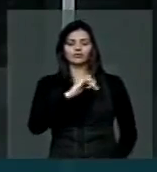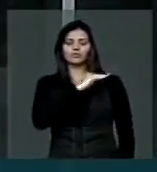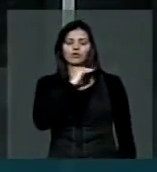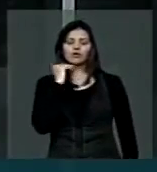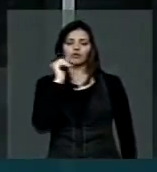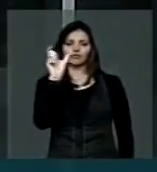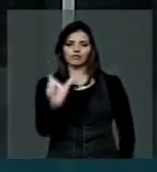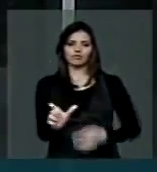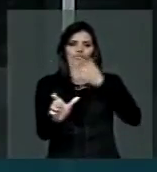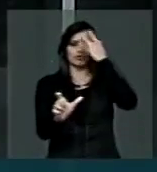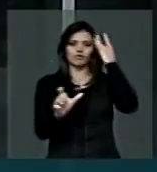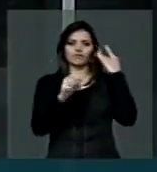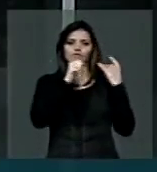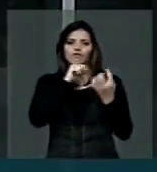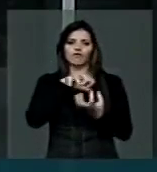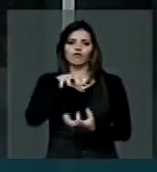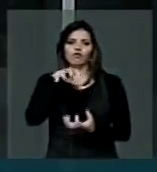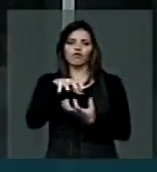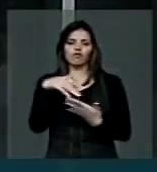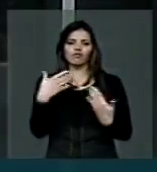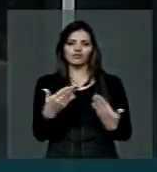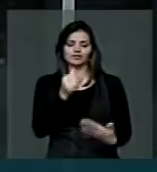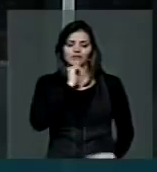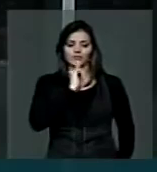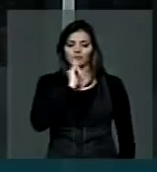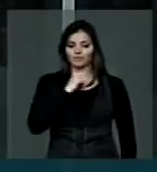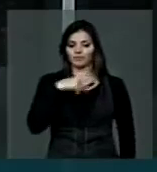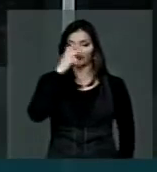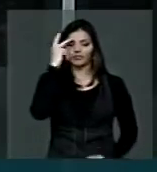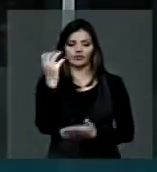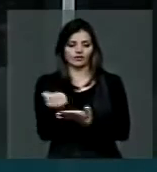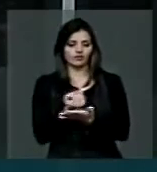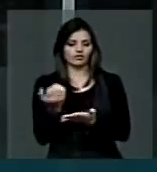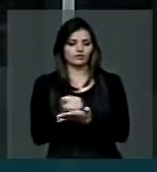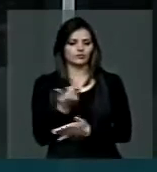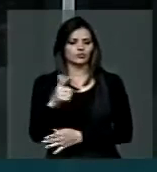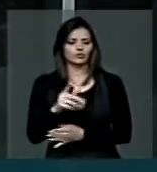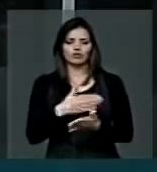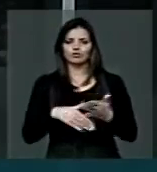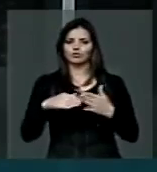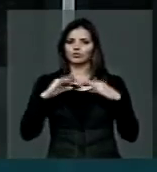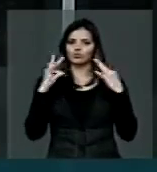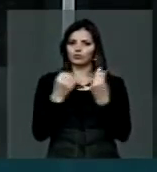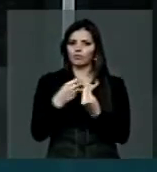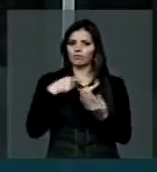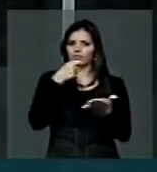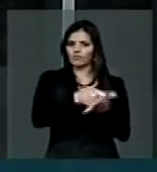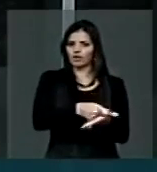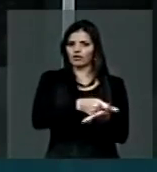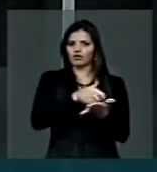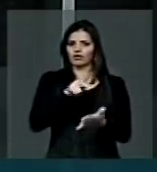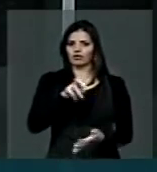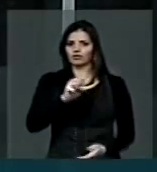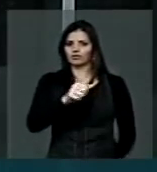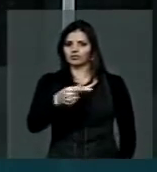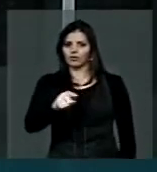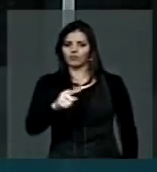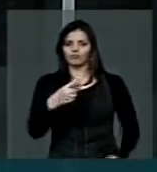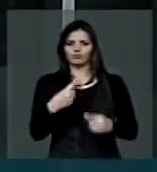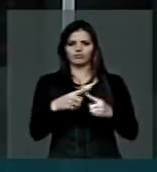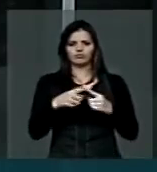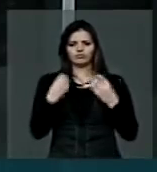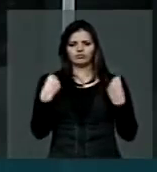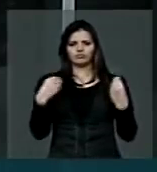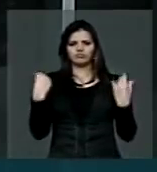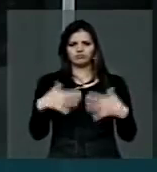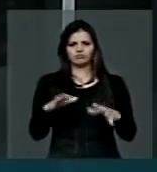titular. São muitos os casos que os pensionistas não têm direito à integridade da pensão, uma situação